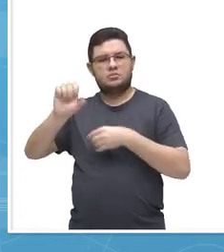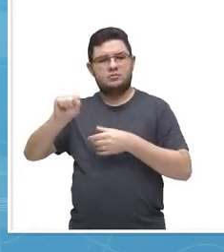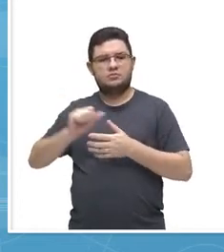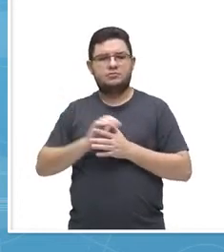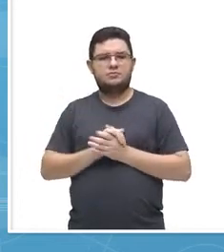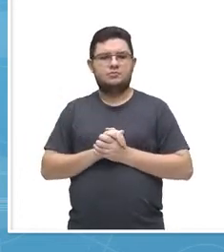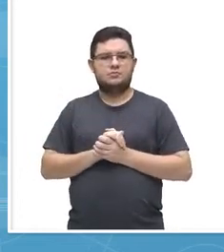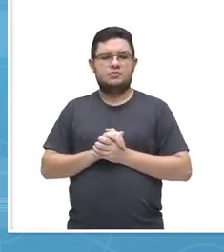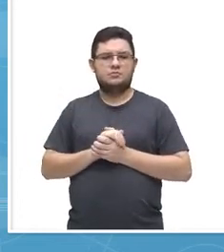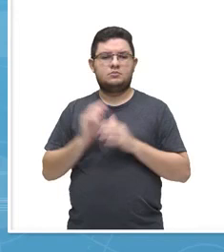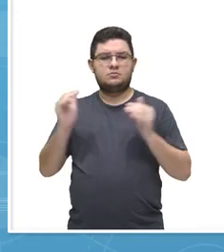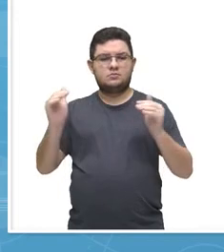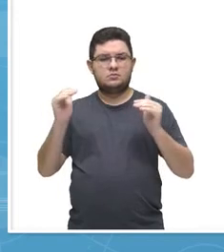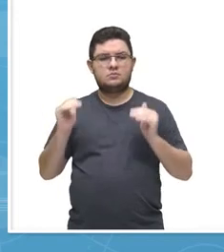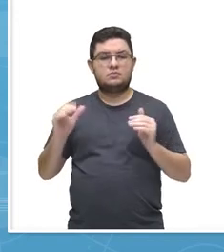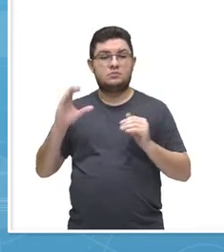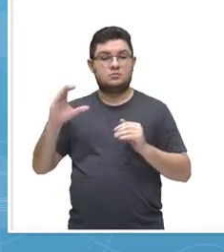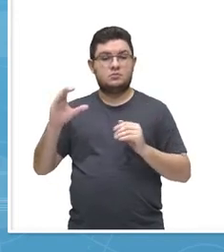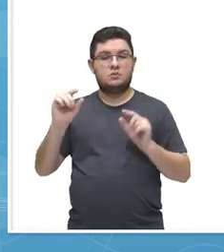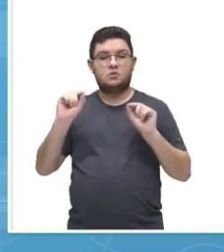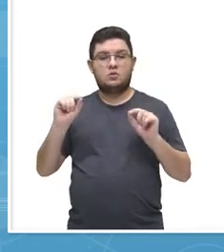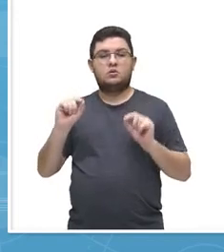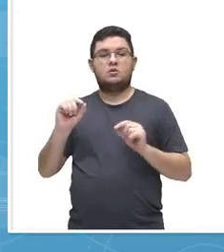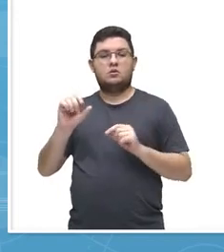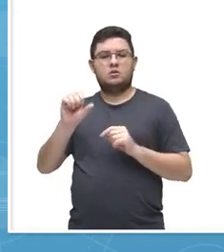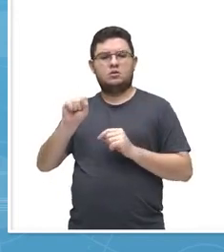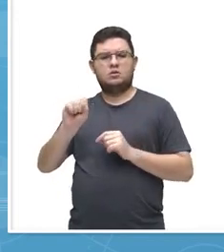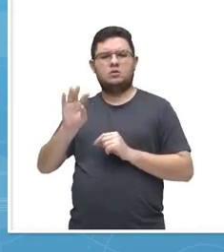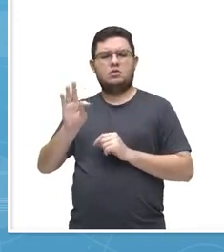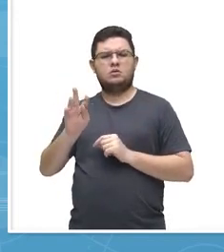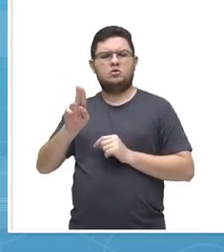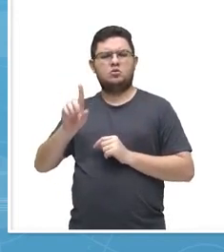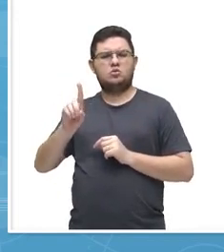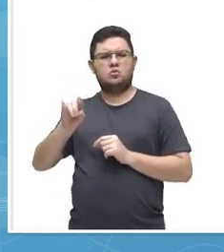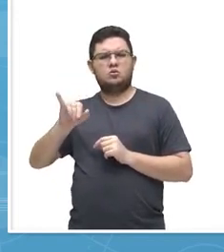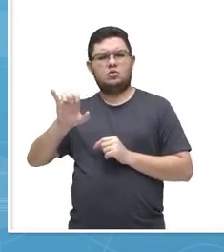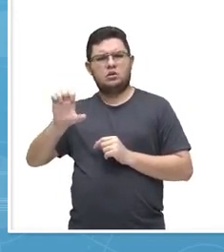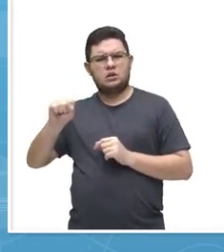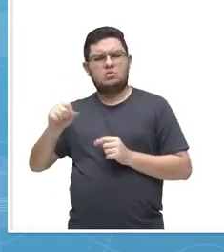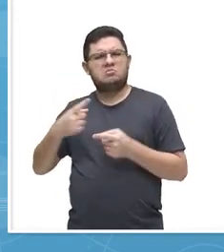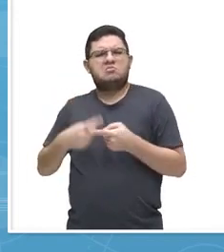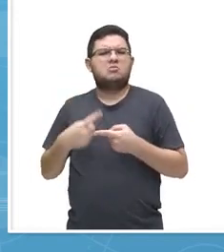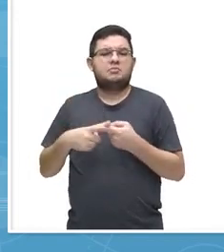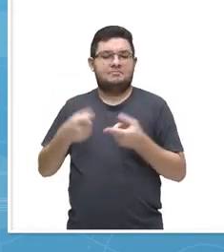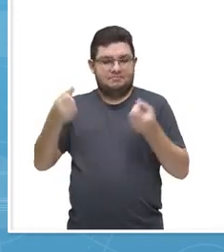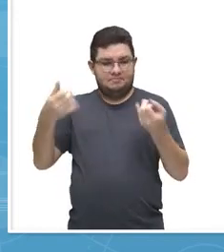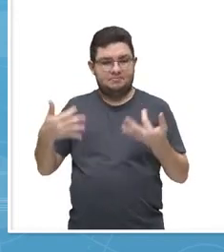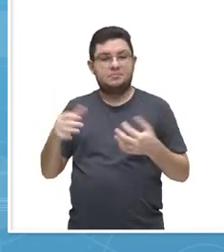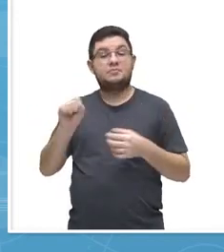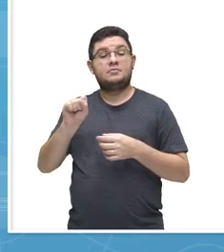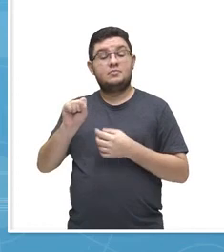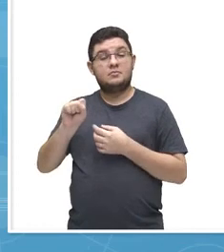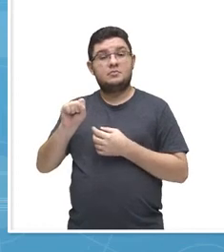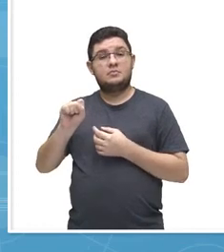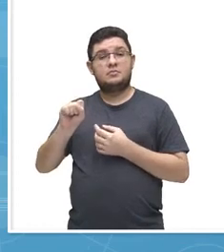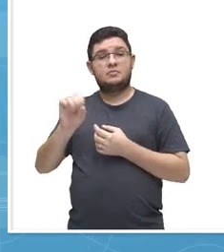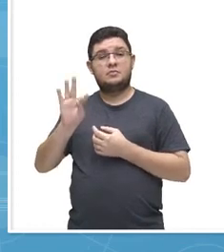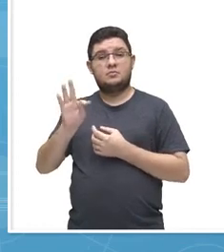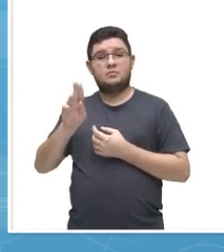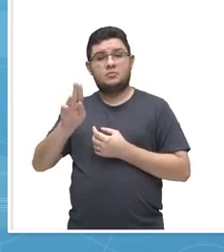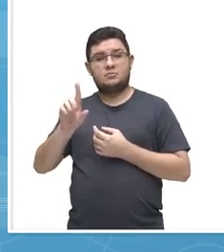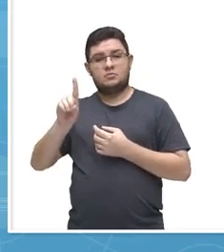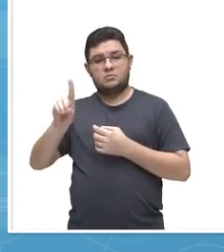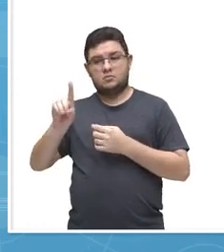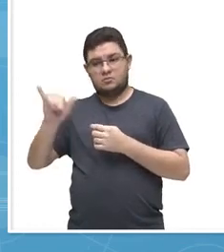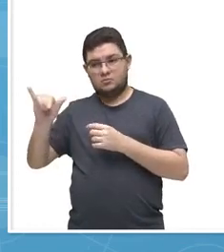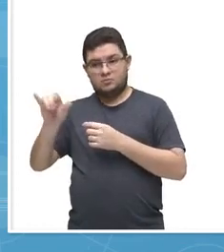studies. Porque o verbo study, que é a forma normal dele que a gente acabou de ver, termina em consoante Y. E aí